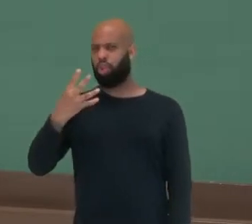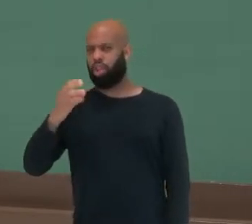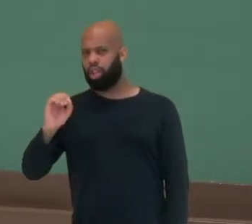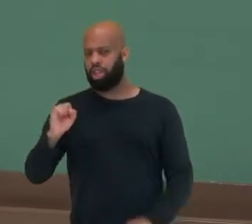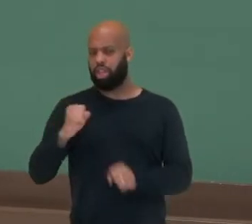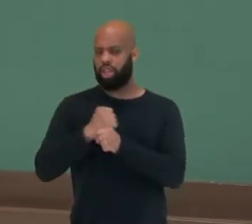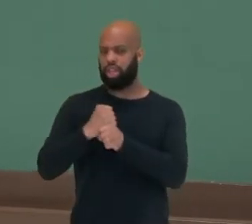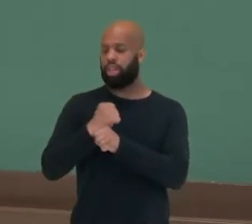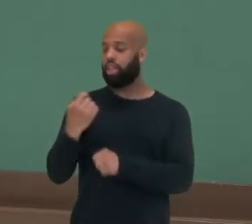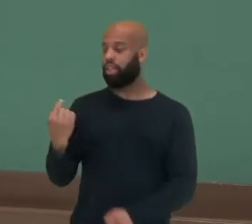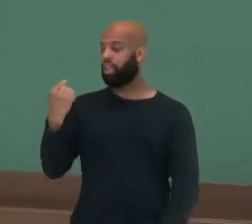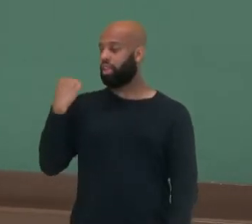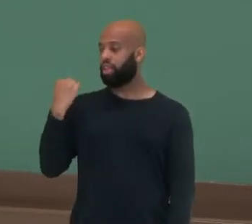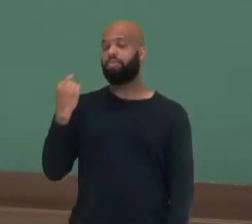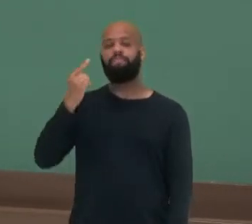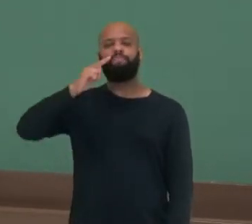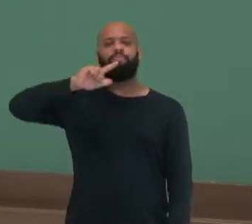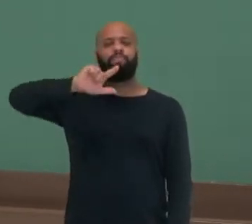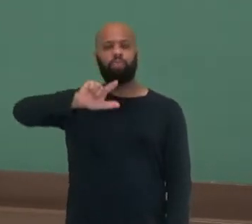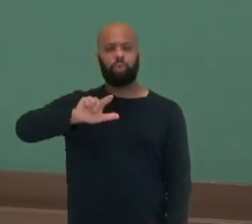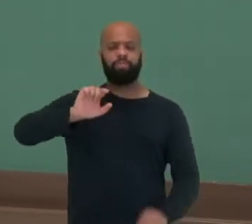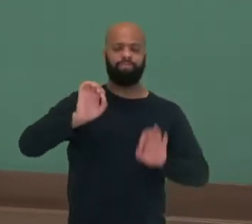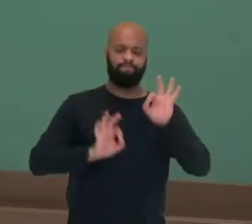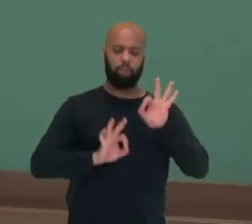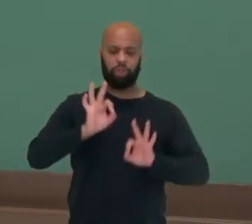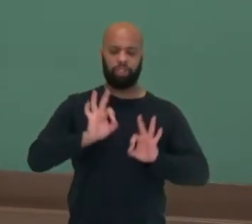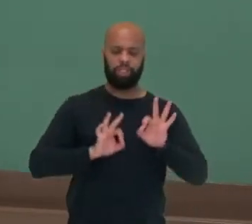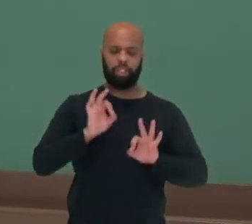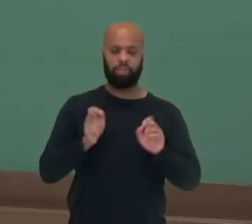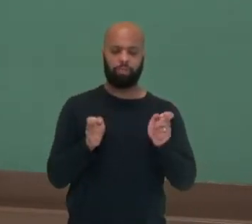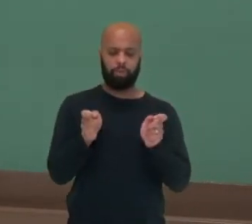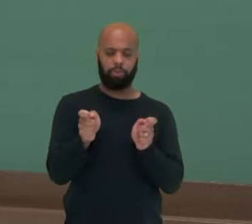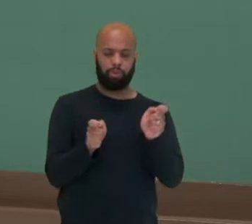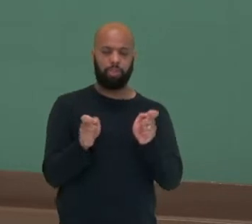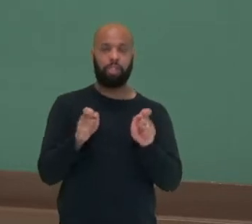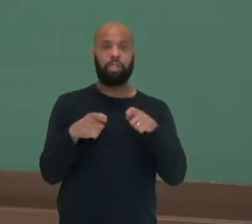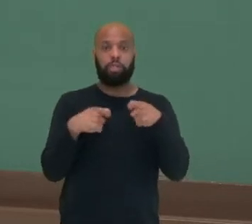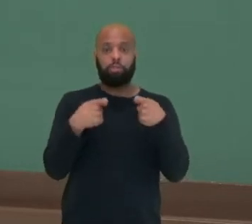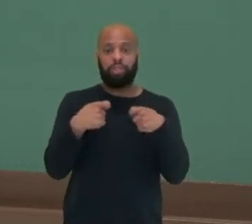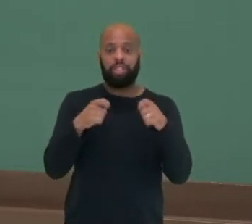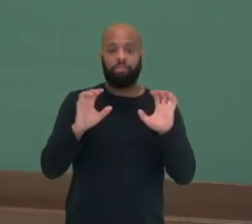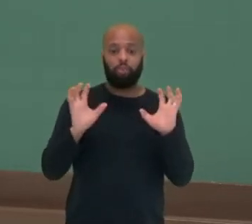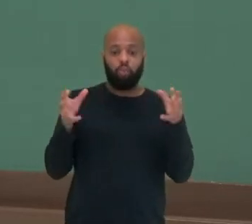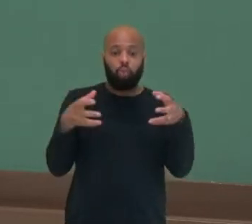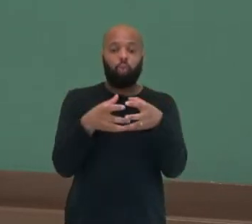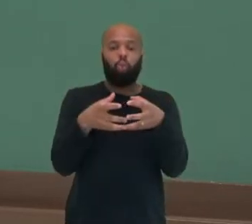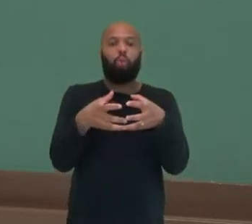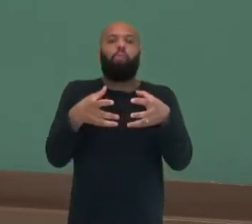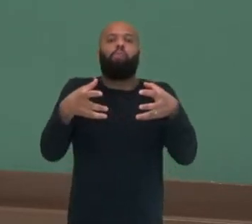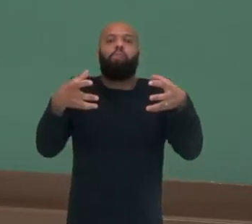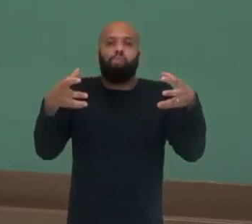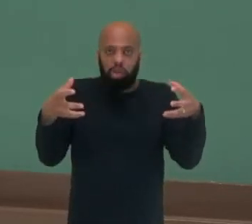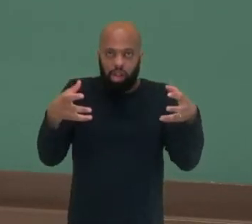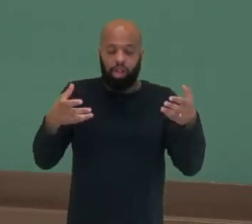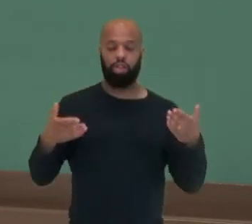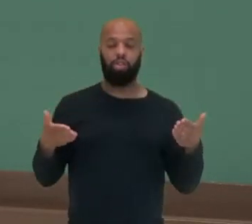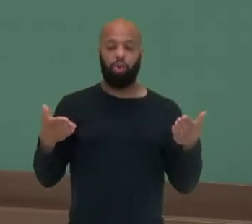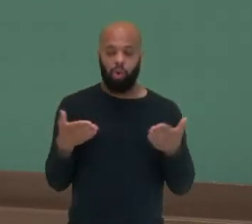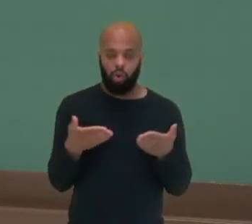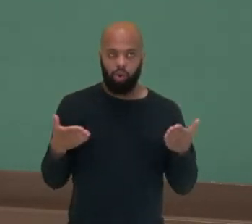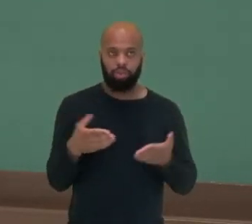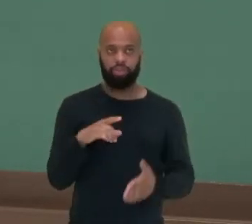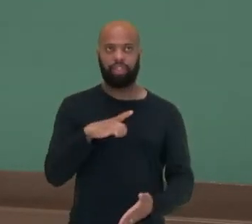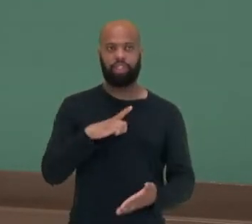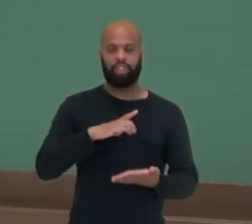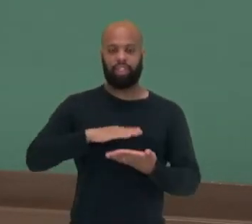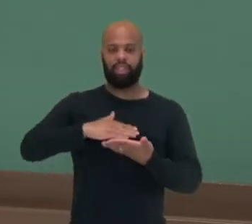ele precisava, para conseguir organizar o orçamento, ele precisava de uma equipe muito grande. Hoje em dia, com um